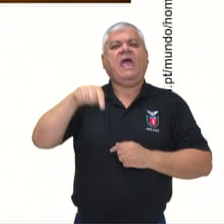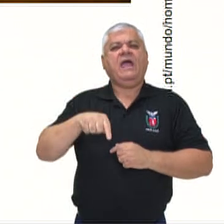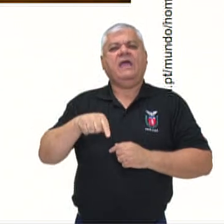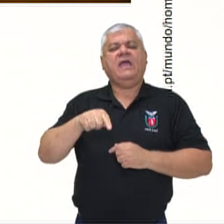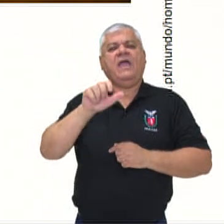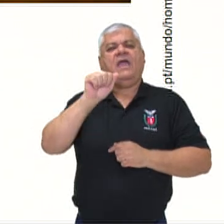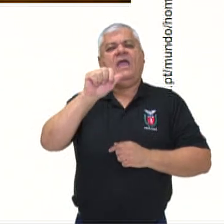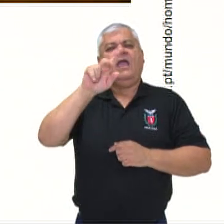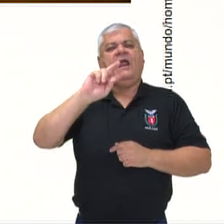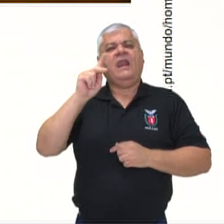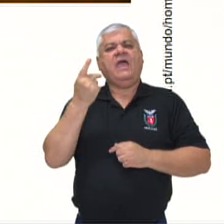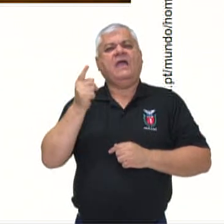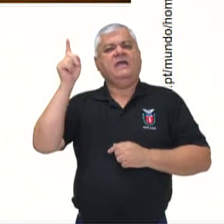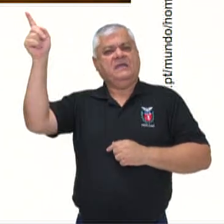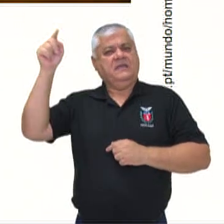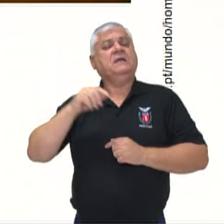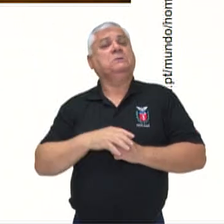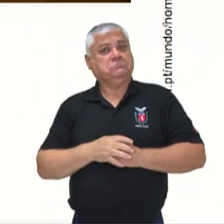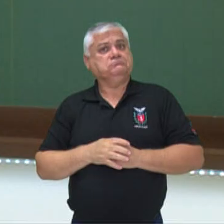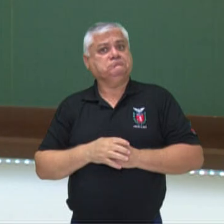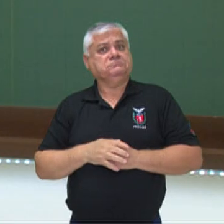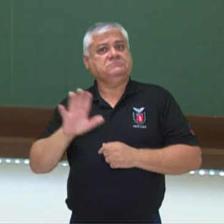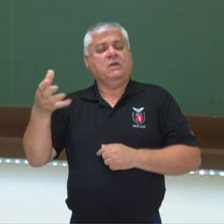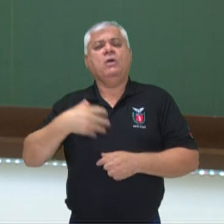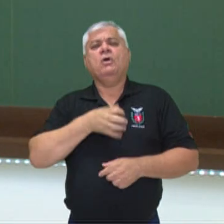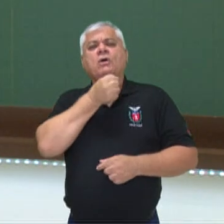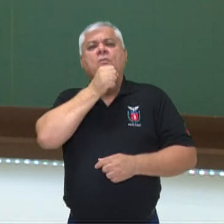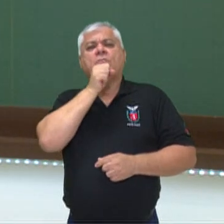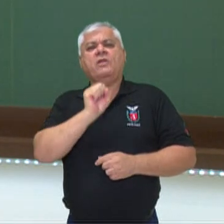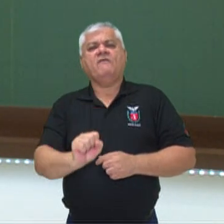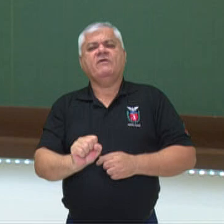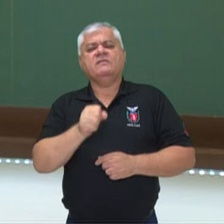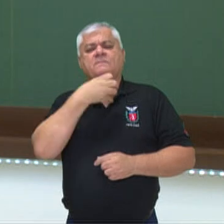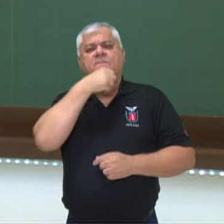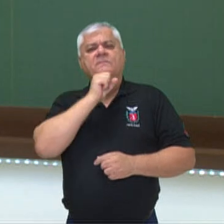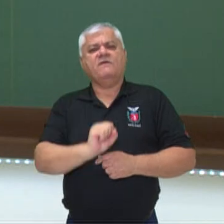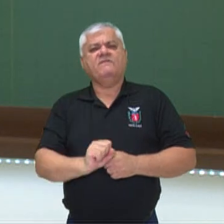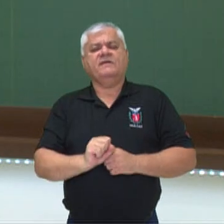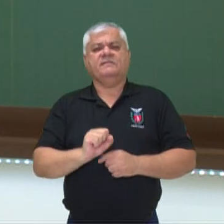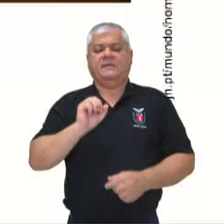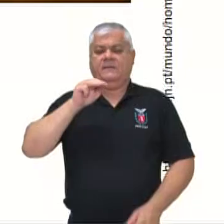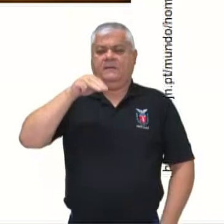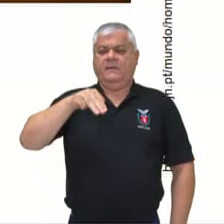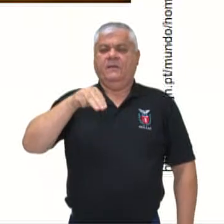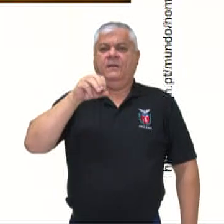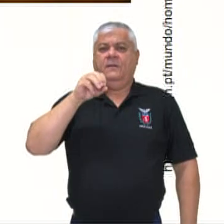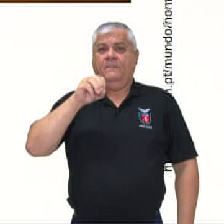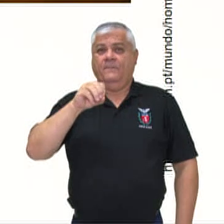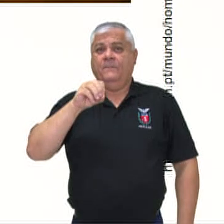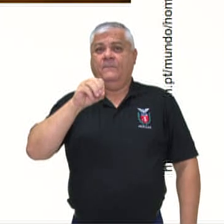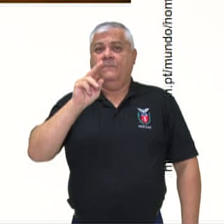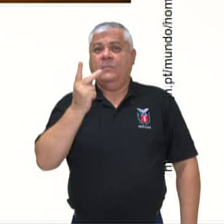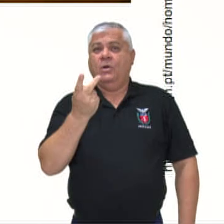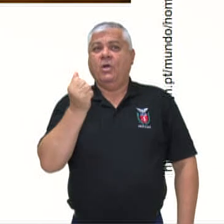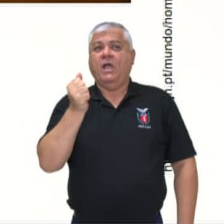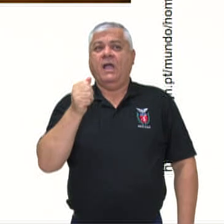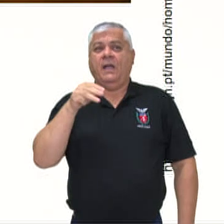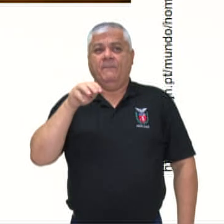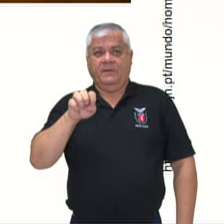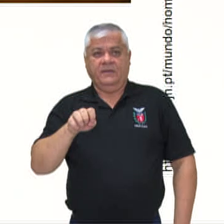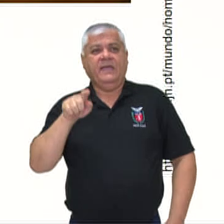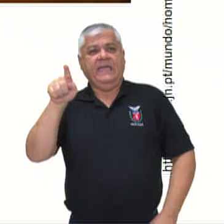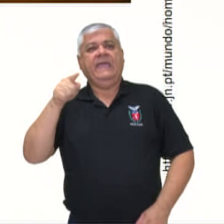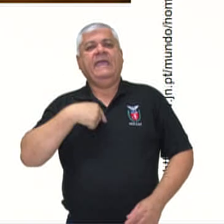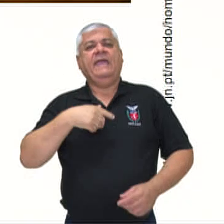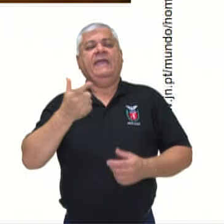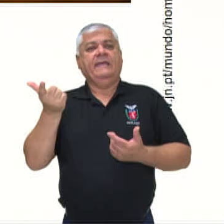profeta Muhammad, muito chamado de Maomé, mas o nome correto é Muhammad. No Islã, o livro é visto como a palavra verdadeira de